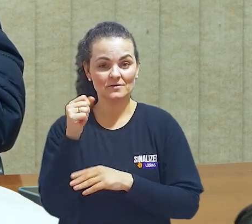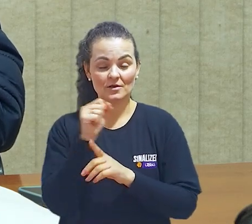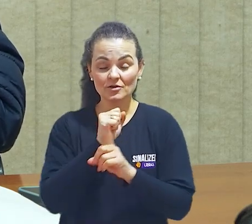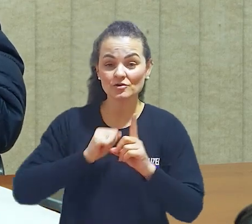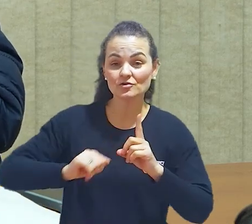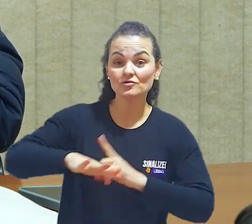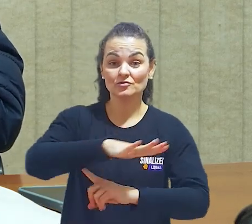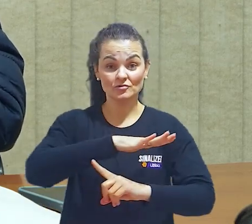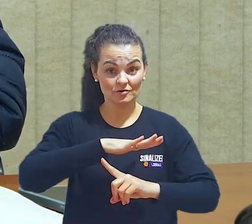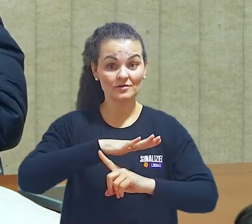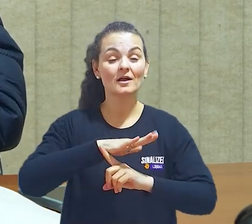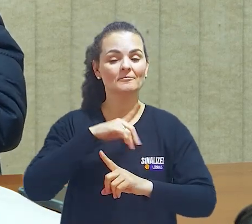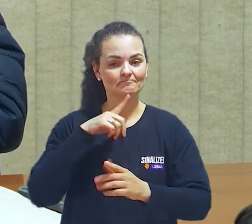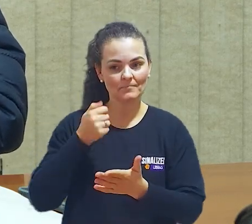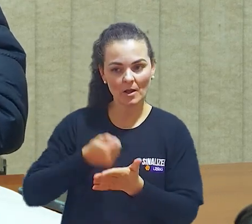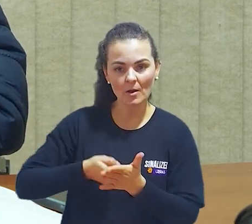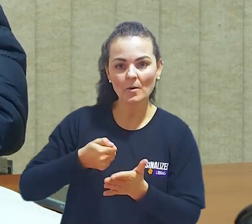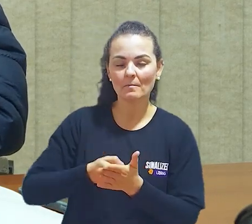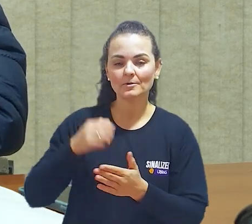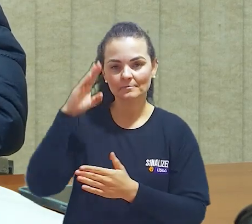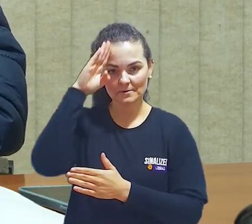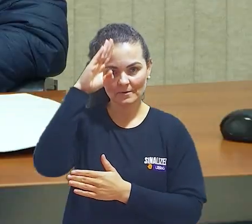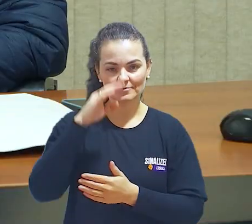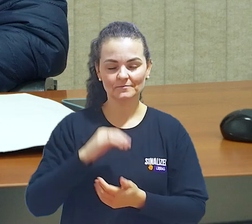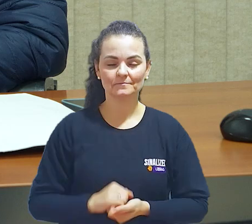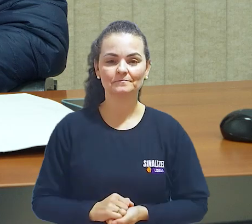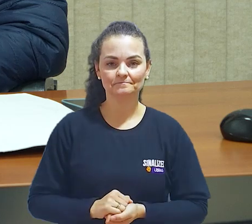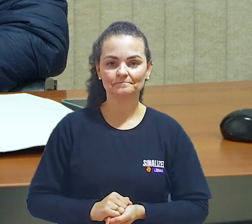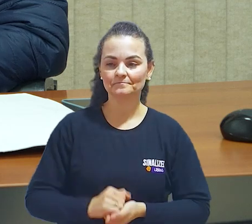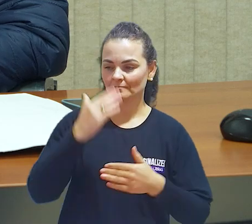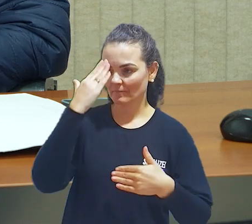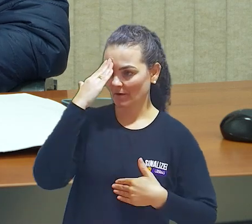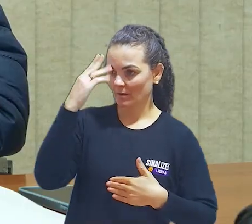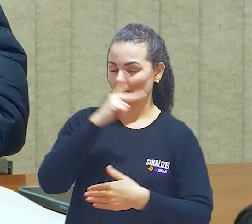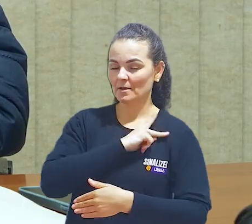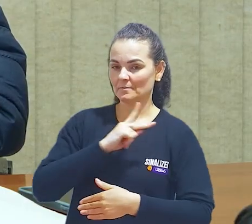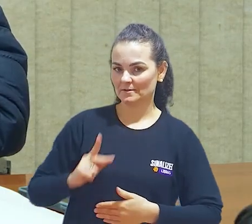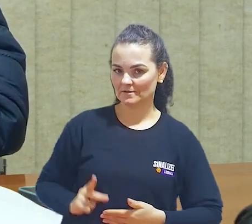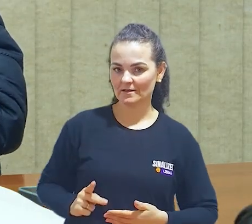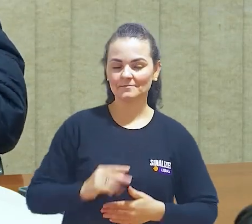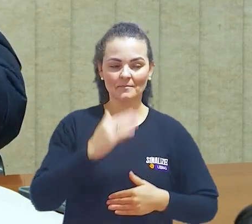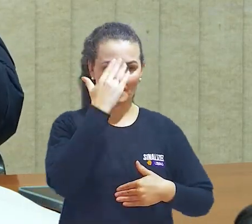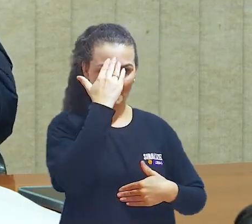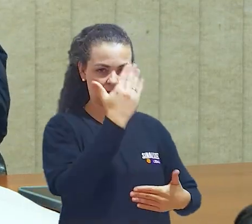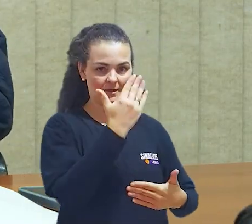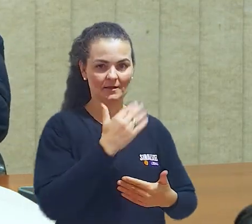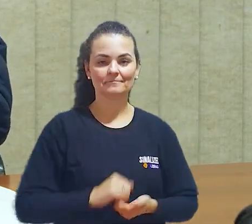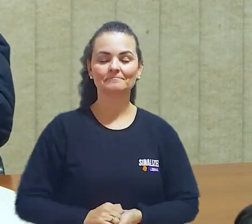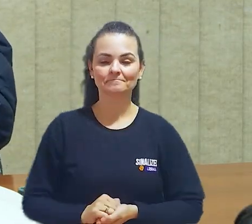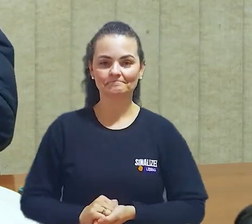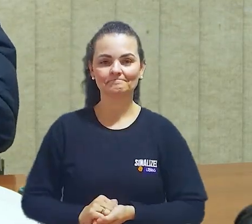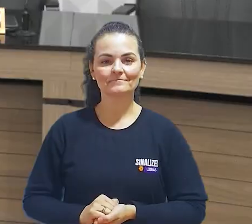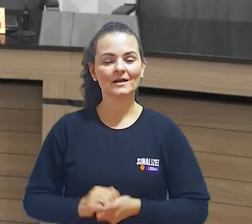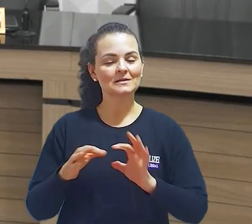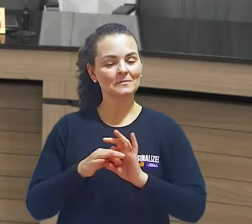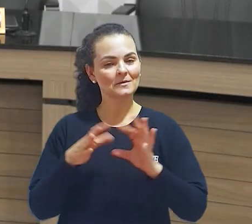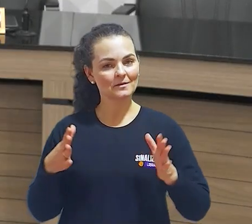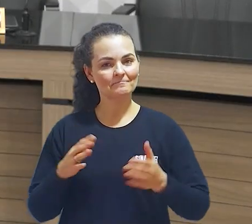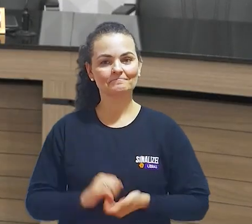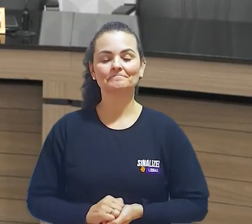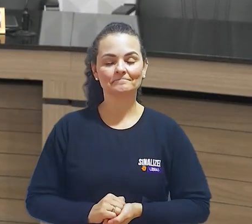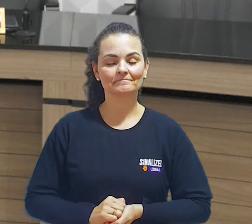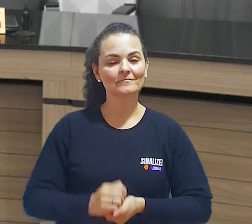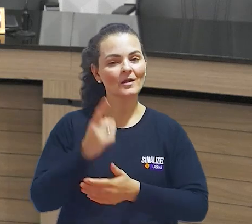toda a propriedade de cobrar, principalmente. Obrigado, presidente. Obrigado, estamos sempre à disposição.